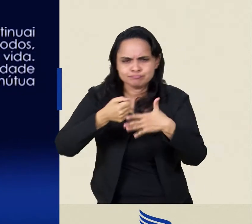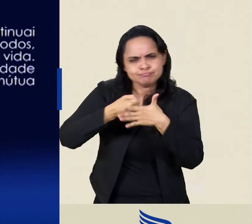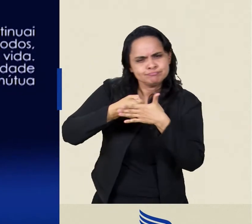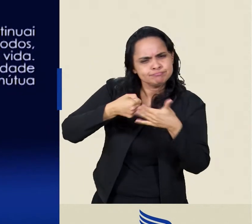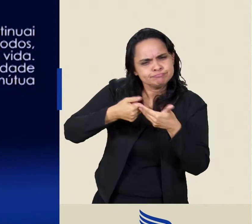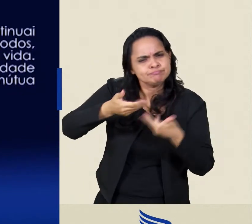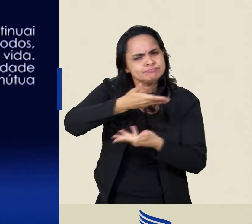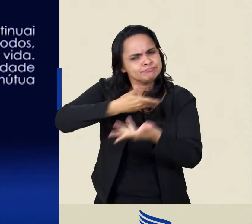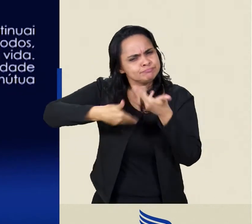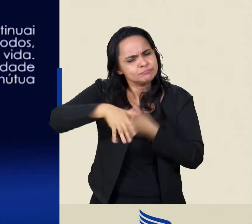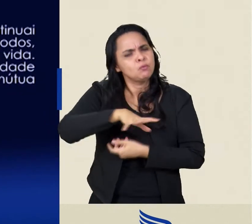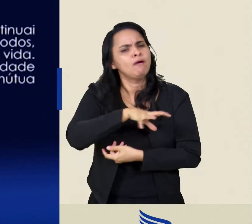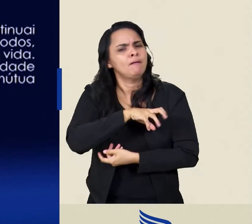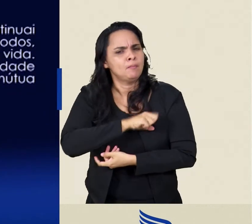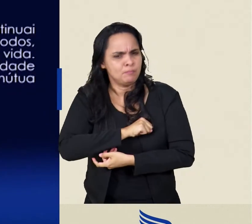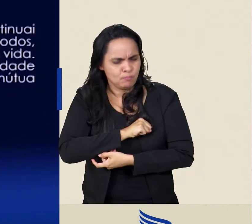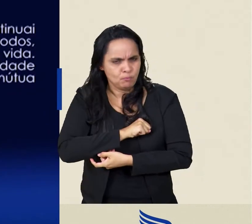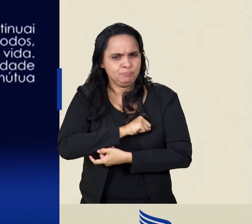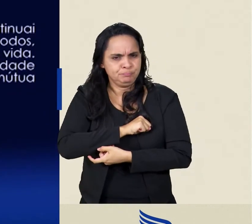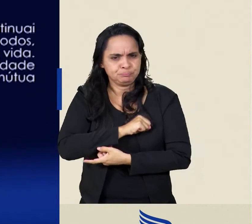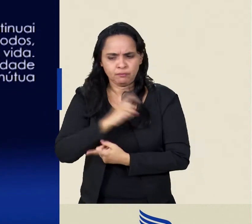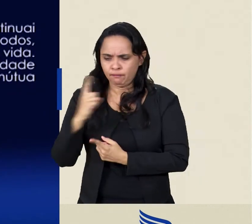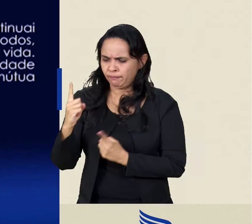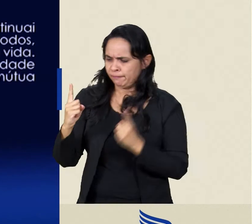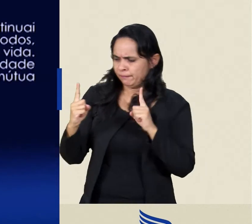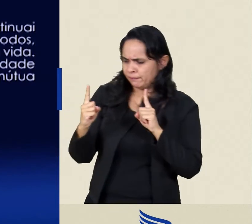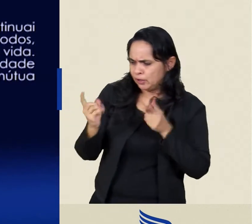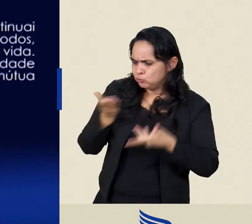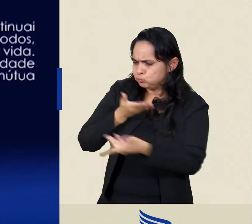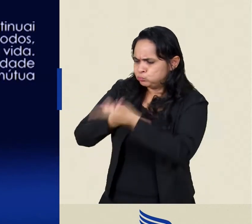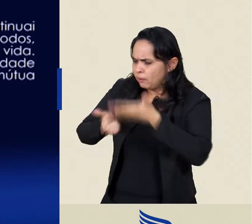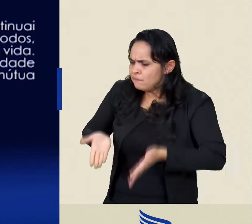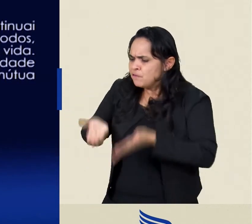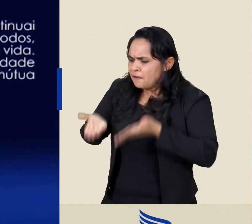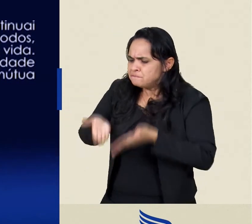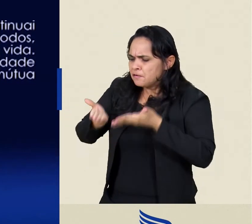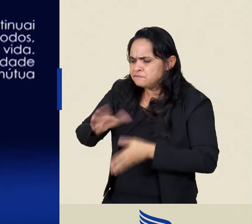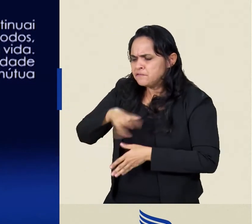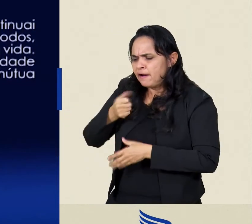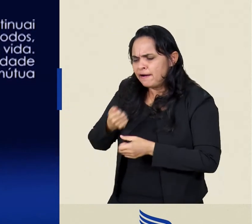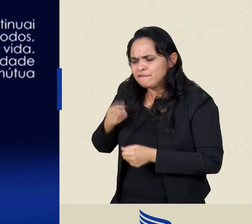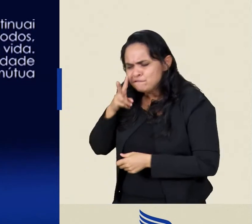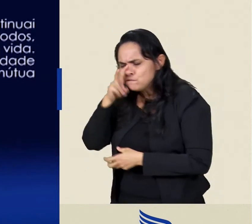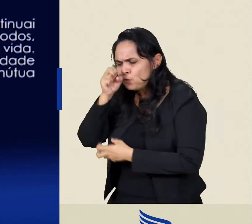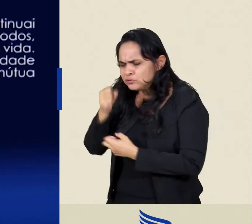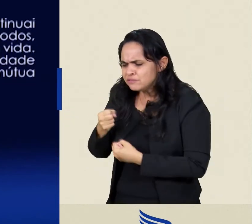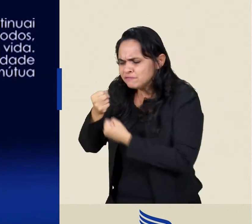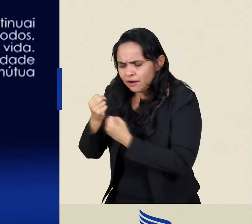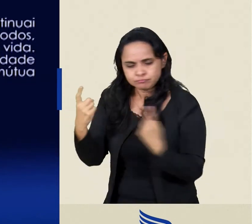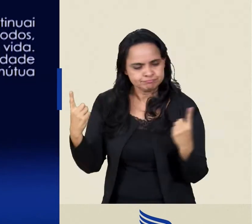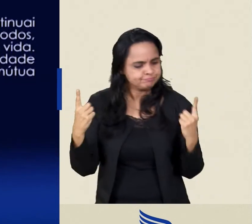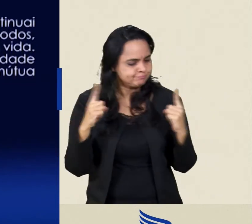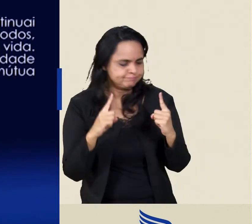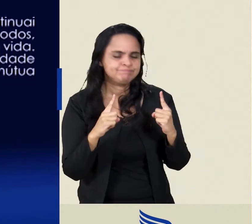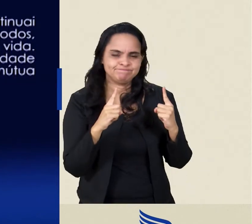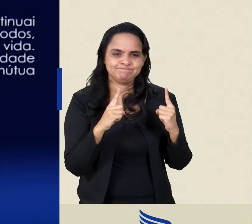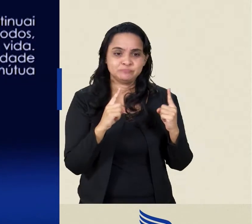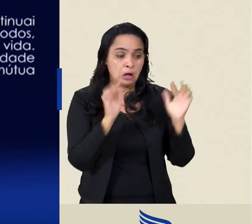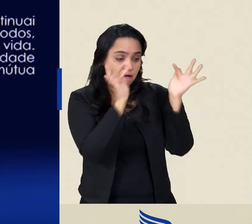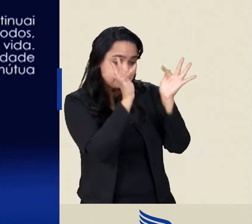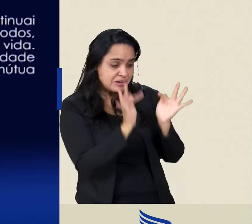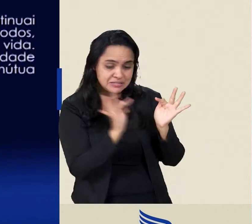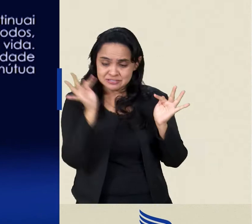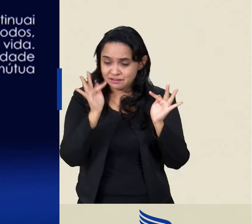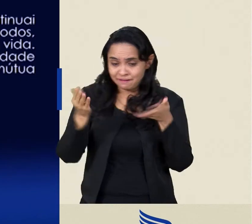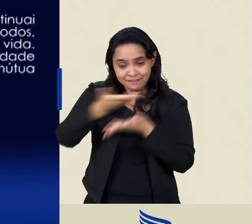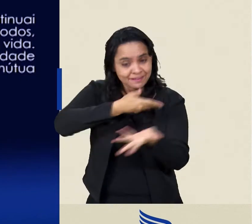De todos os modos, anime um ao outro nas lutas da vida. Procure cada um promover a felicidade do